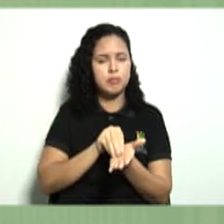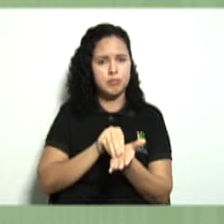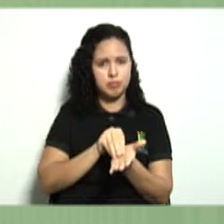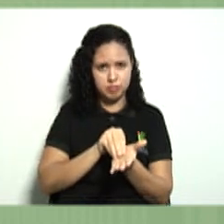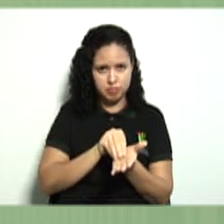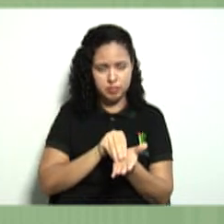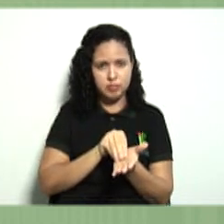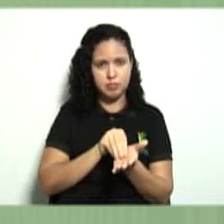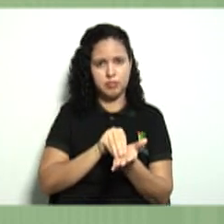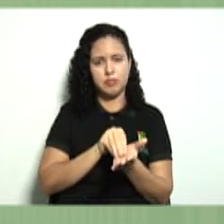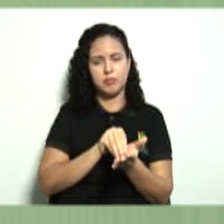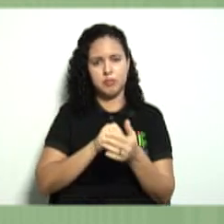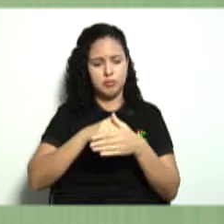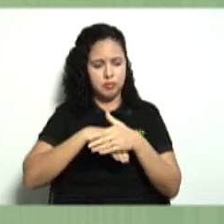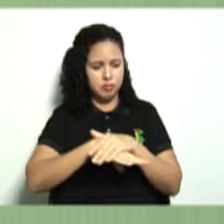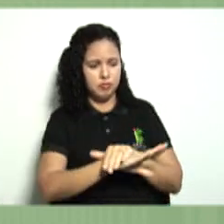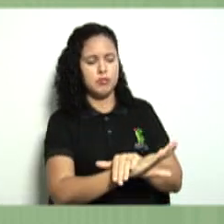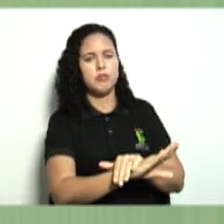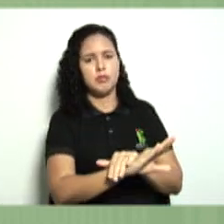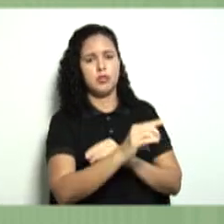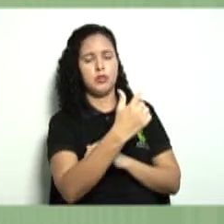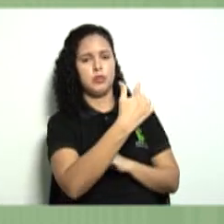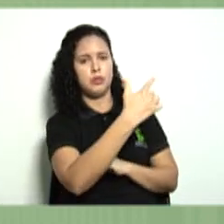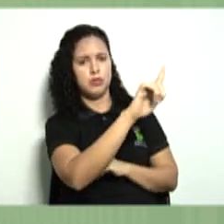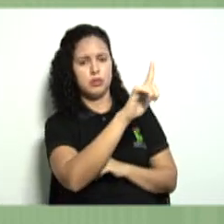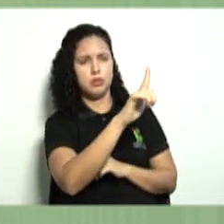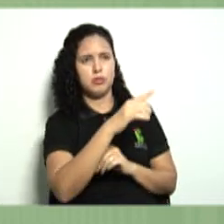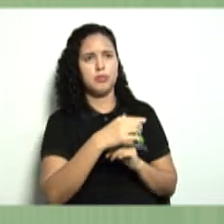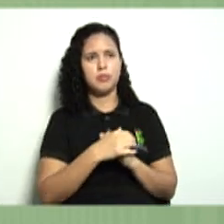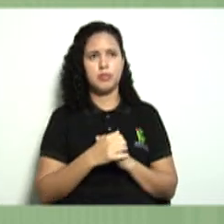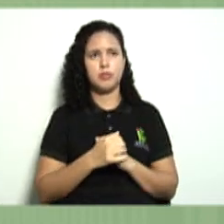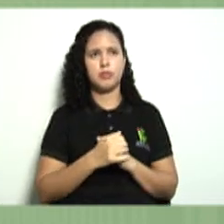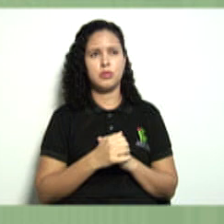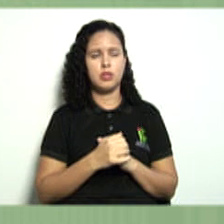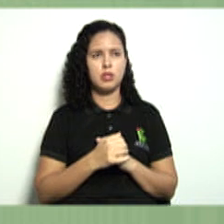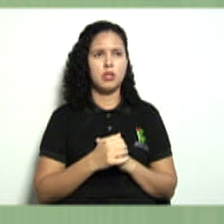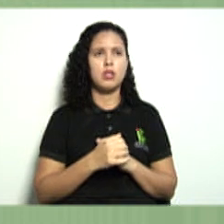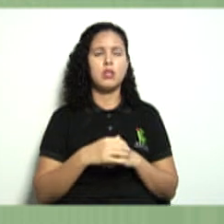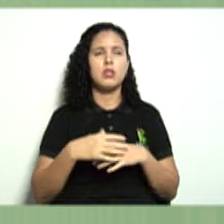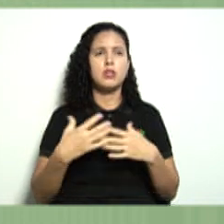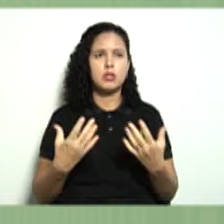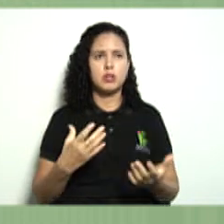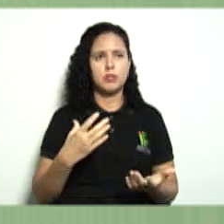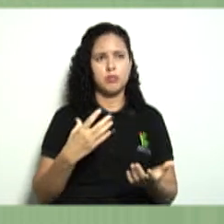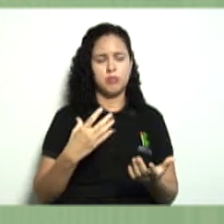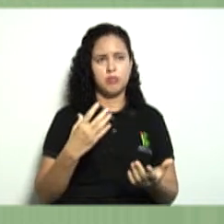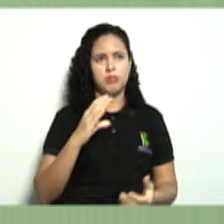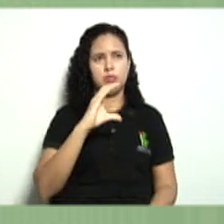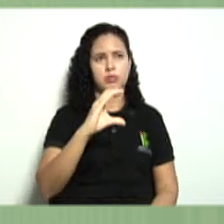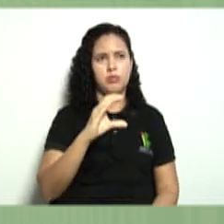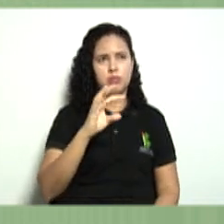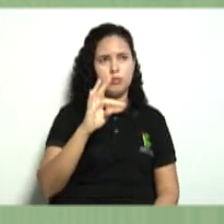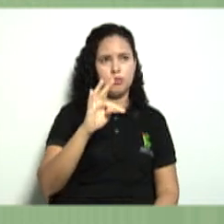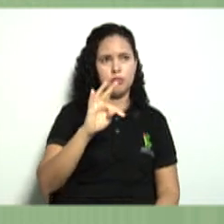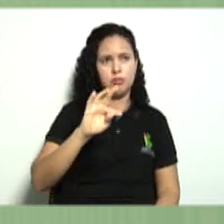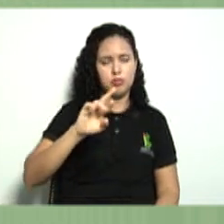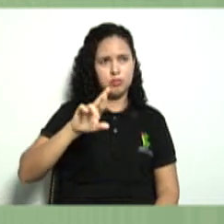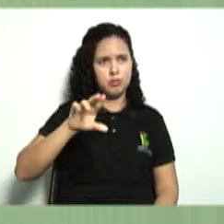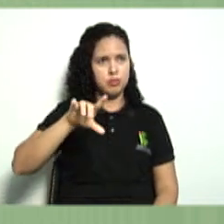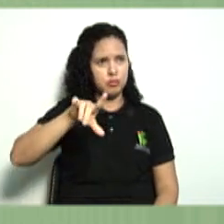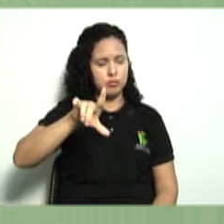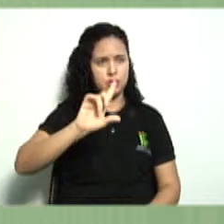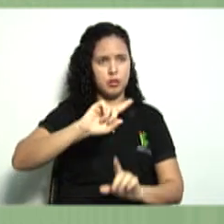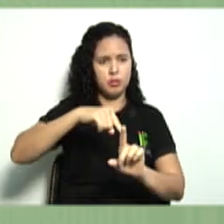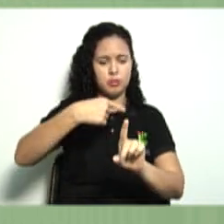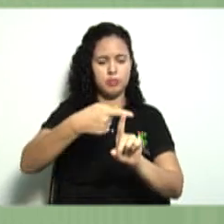esses arquivos temporários. E toda vez que você faz Ctrl+C e depois faz Ctrl V, vai acontecer o